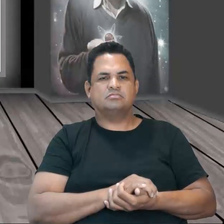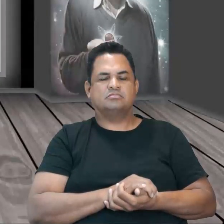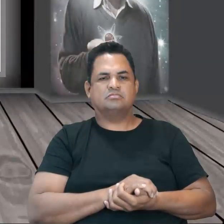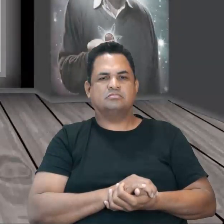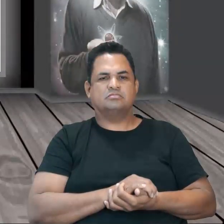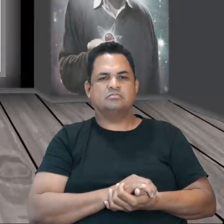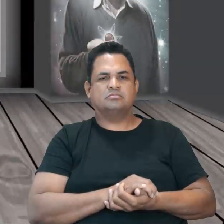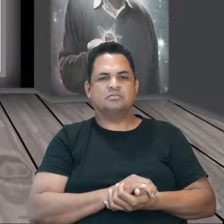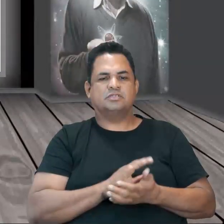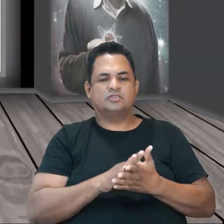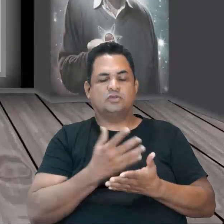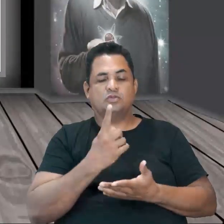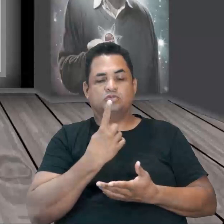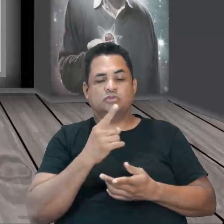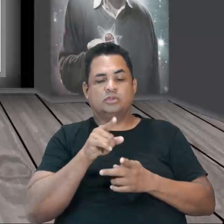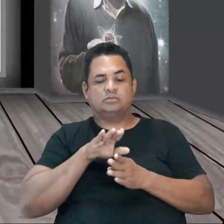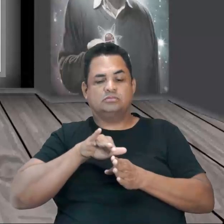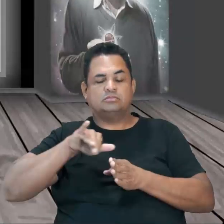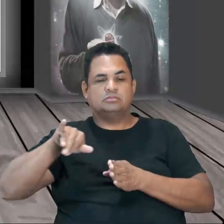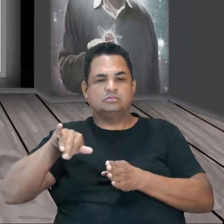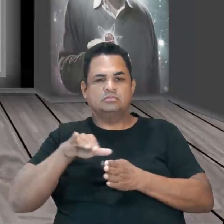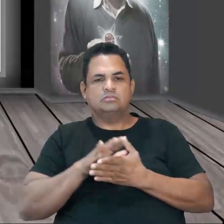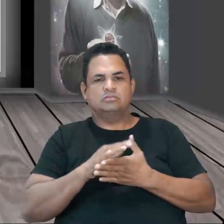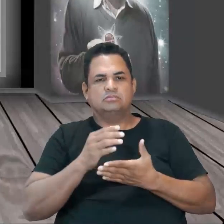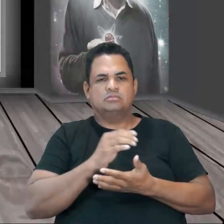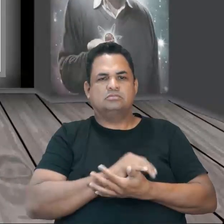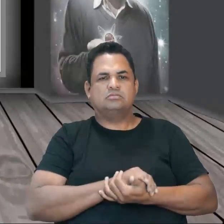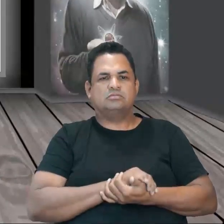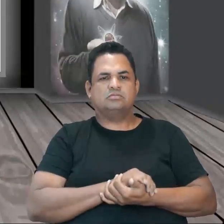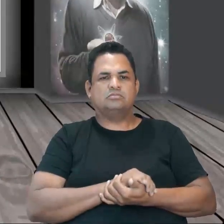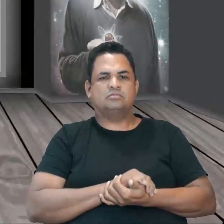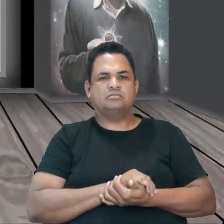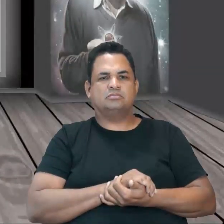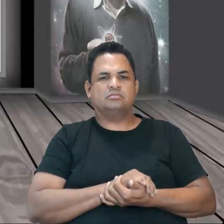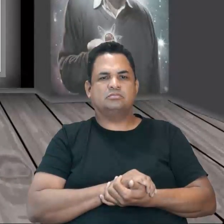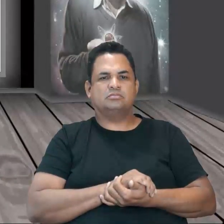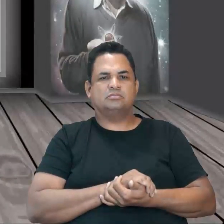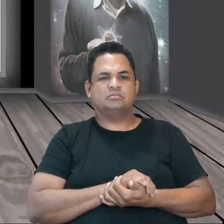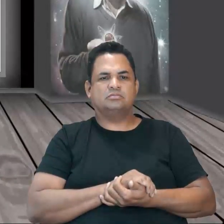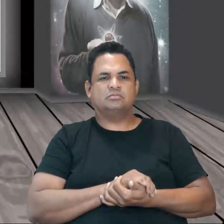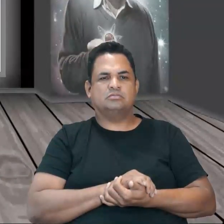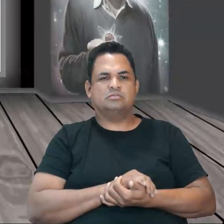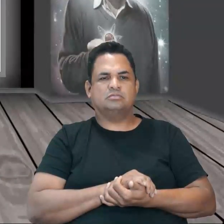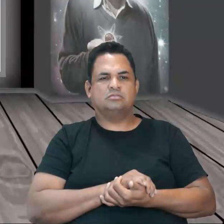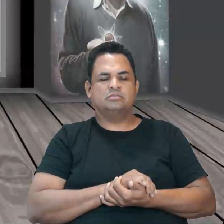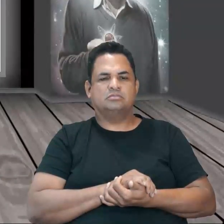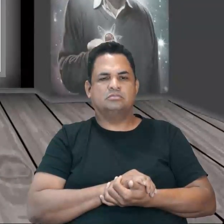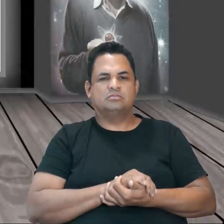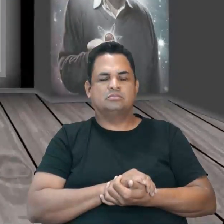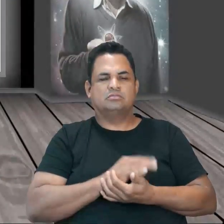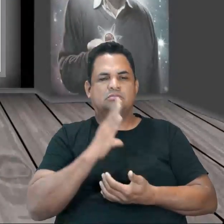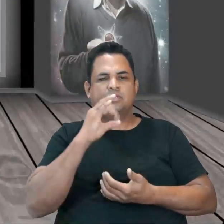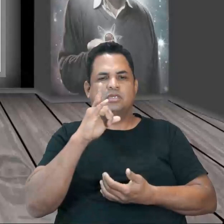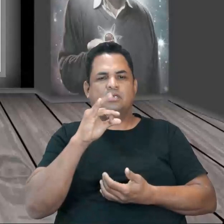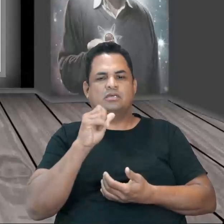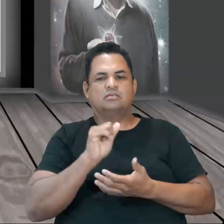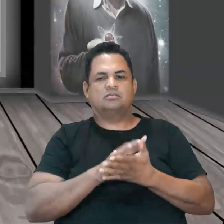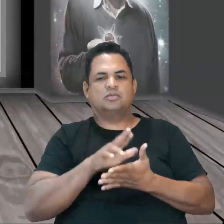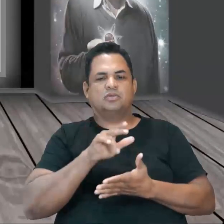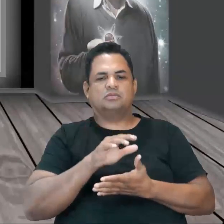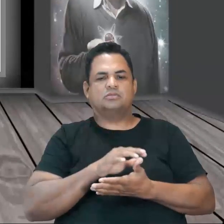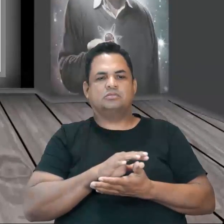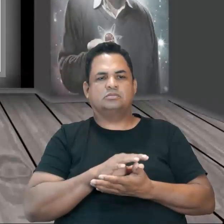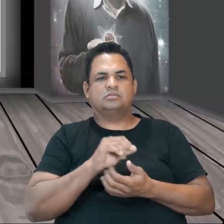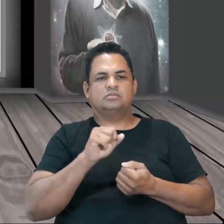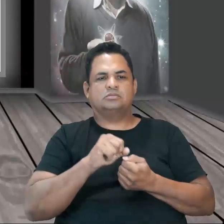lado. O que vai acontecer? Se eu estou fazendo isso, ele tem que ter a mesma carga de quem? Desse canudo. Então, eu vou fazer...